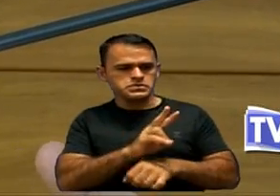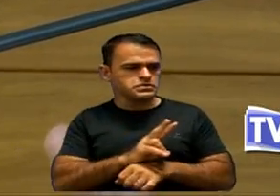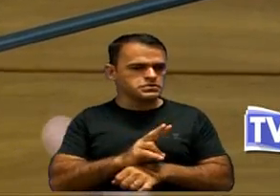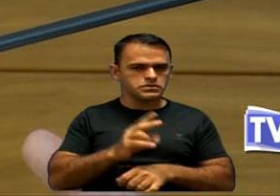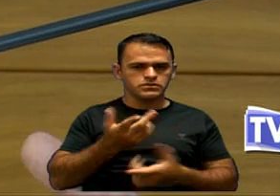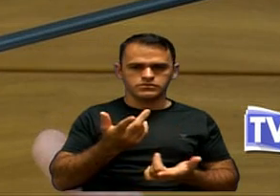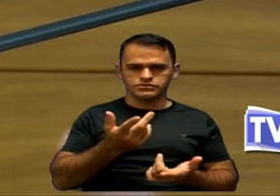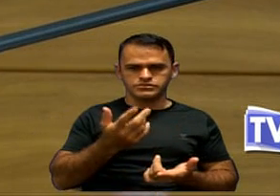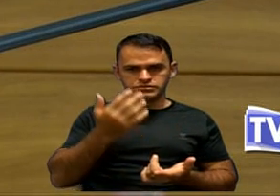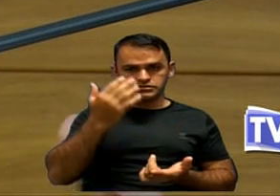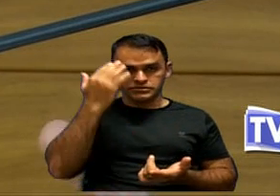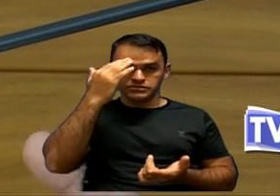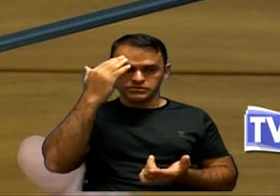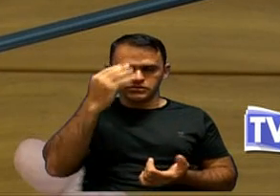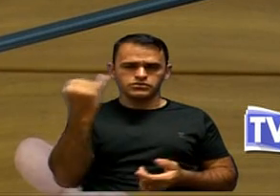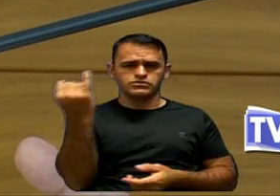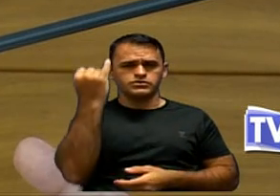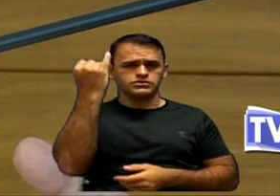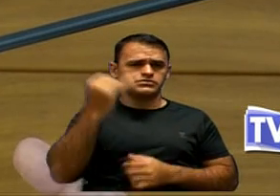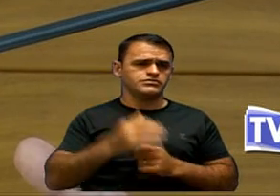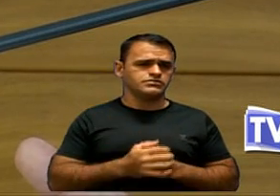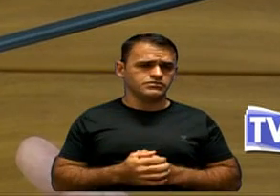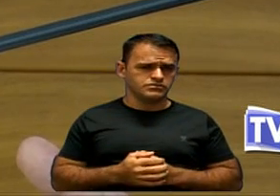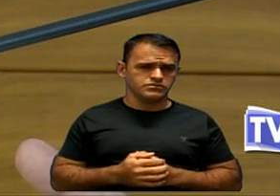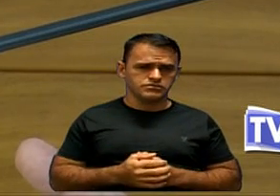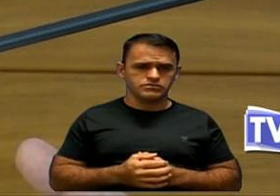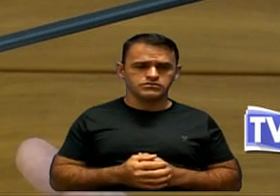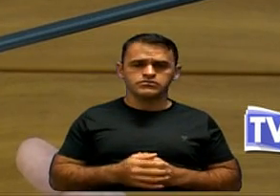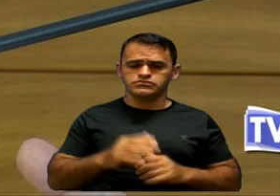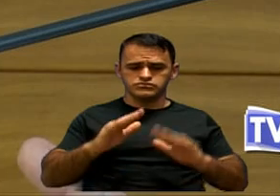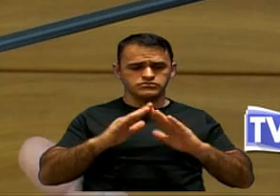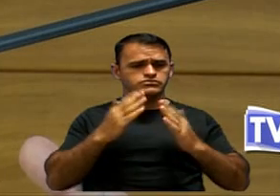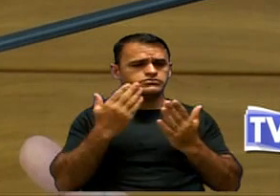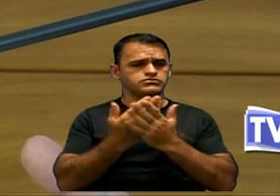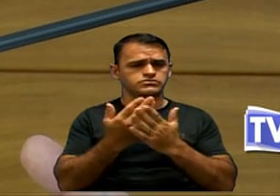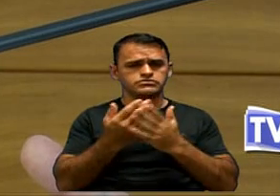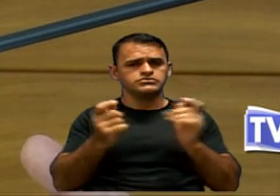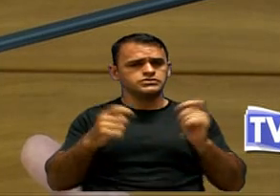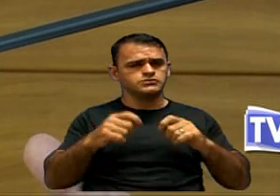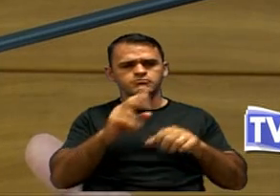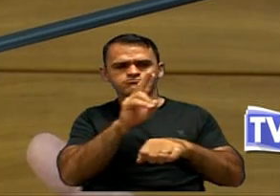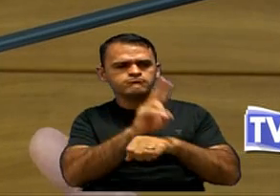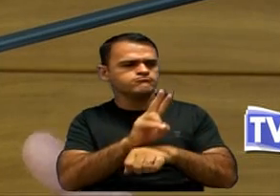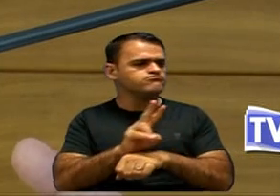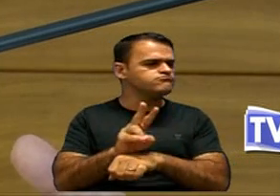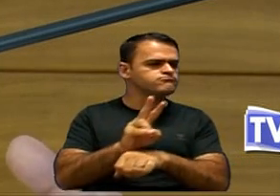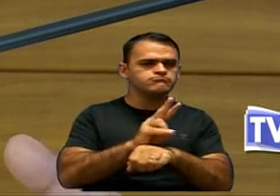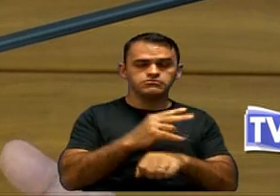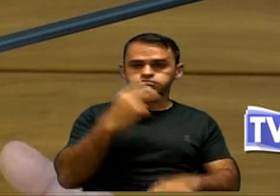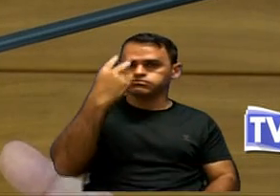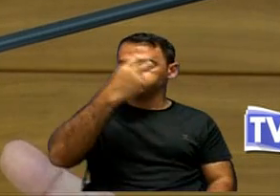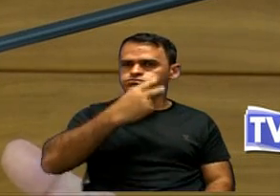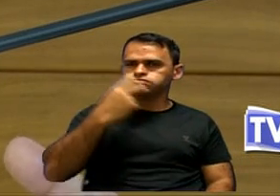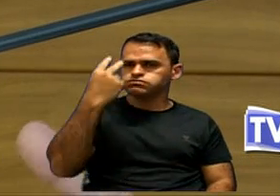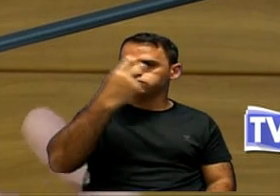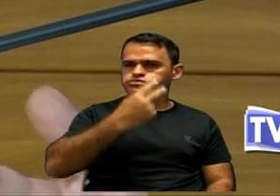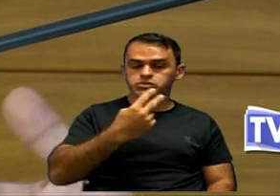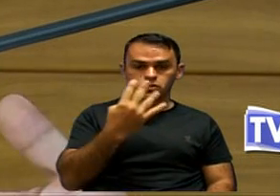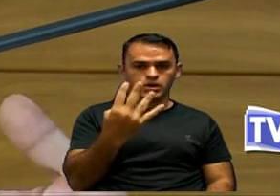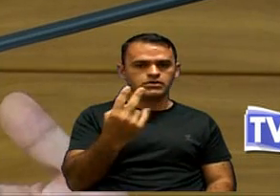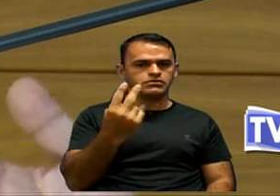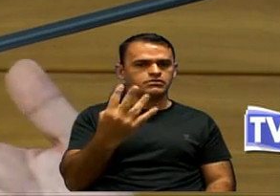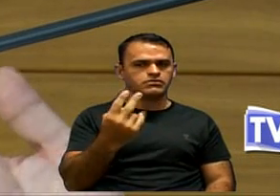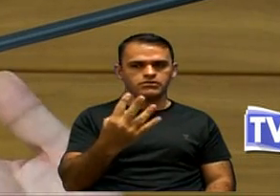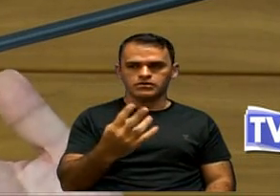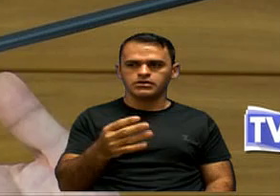celular, está certo? E o trânsito, colocar nas escolas, eles teriam monitoramento de 24 horas, que eu sei